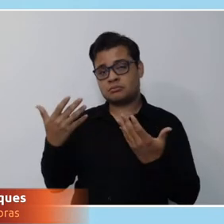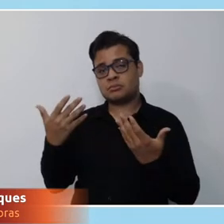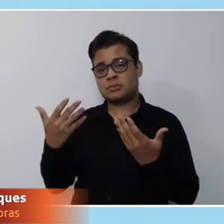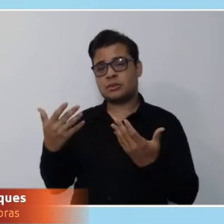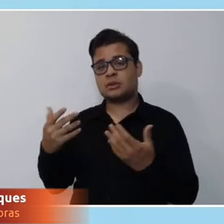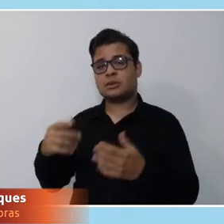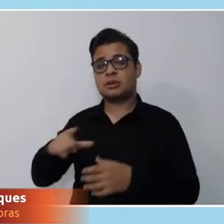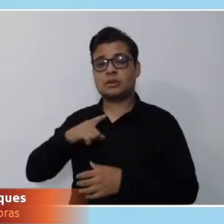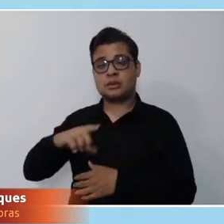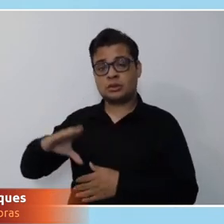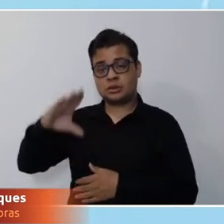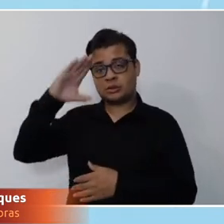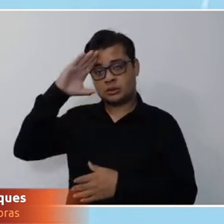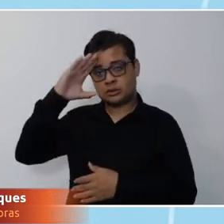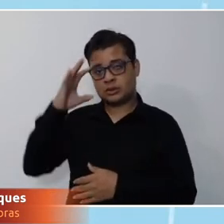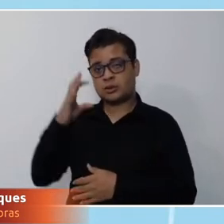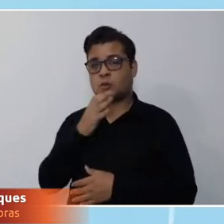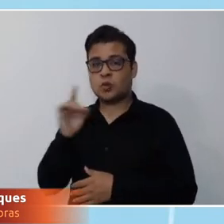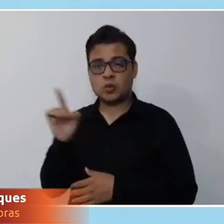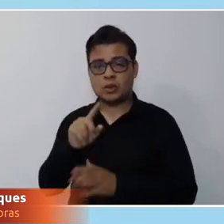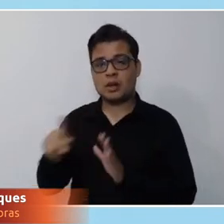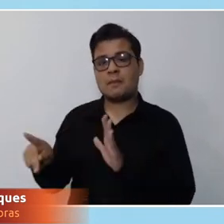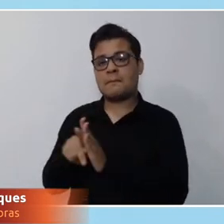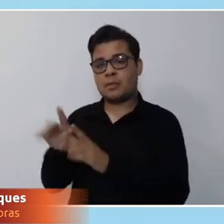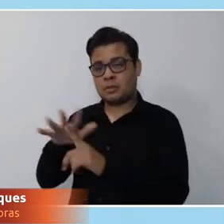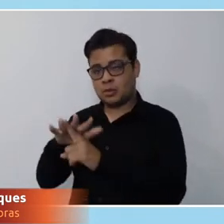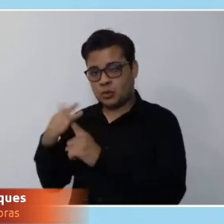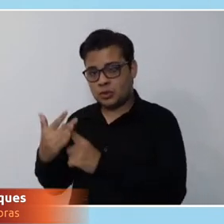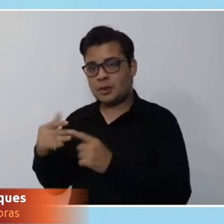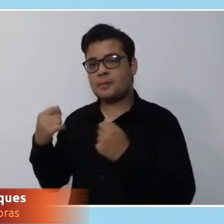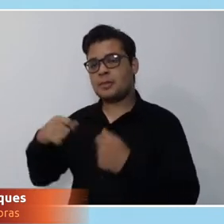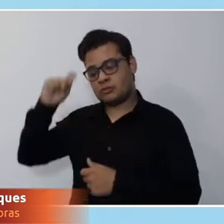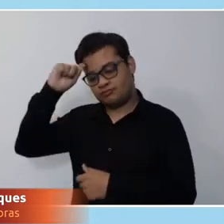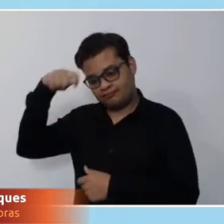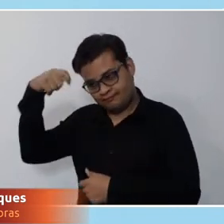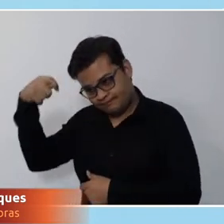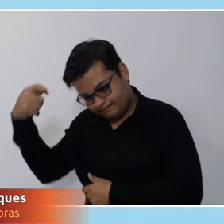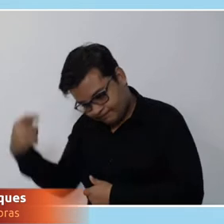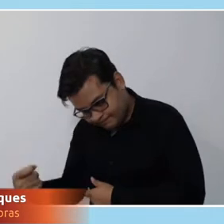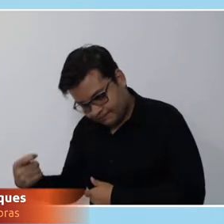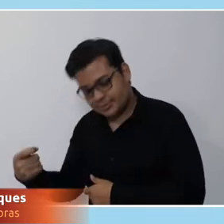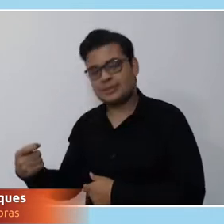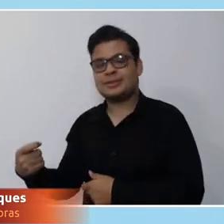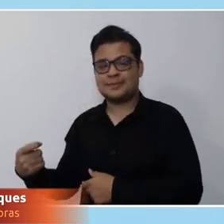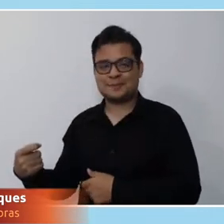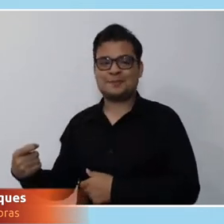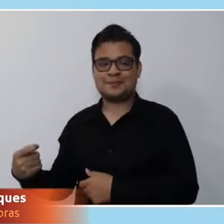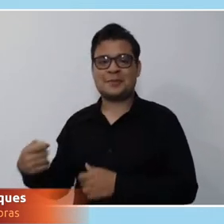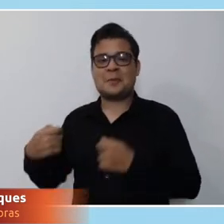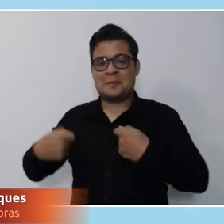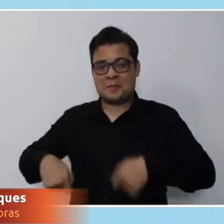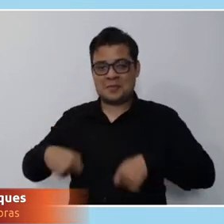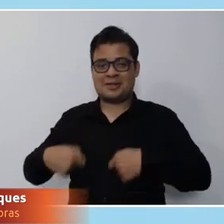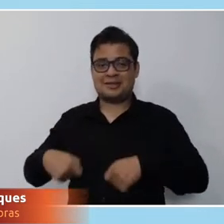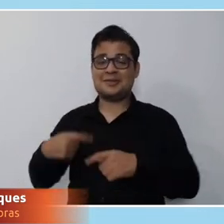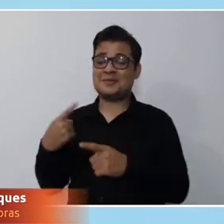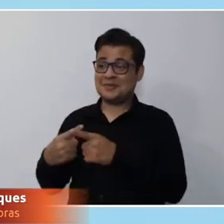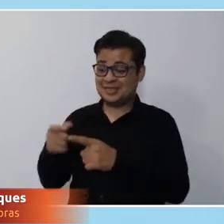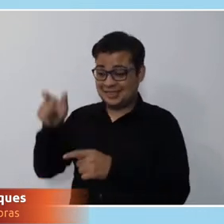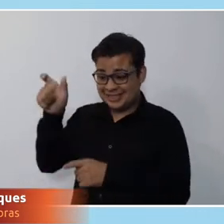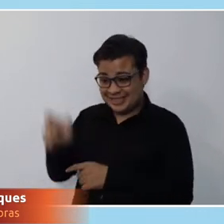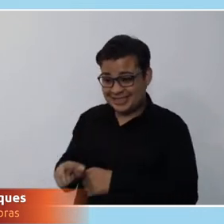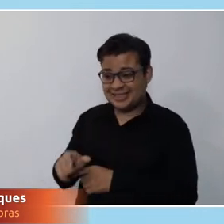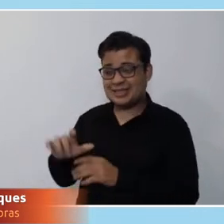soldado desconhecido comunista, porque é o soldado da Segunda Guerra que lutou no bando comunista contra